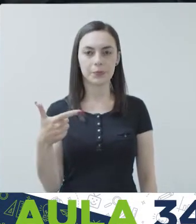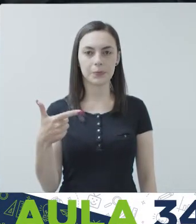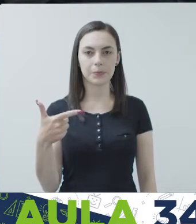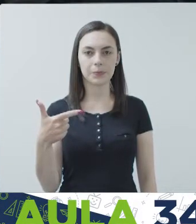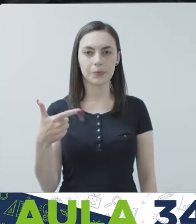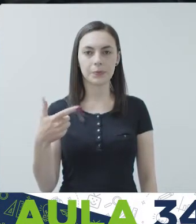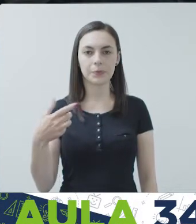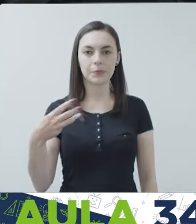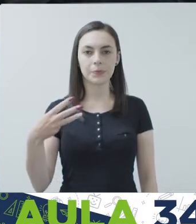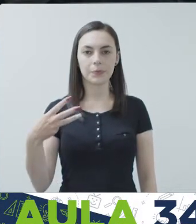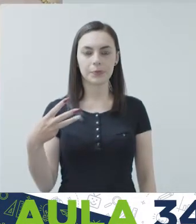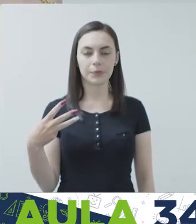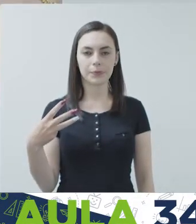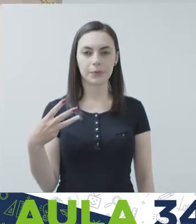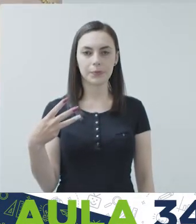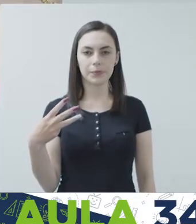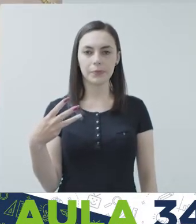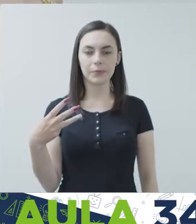2,